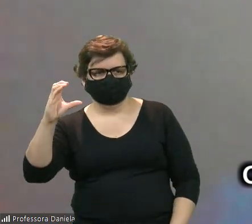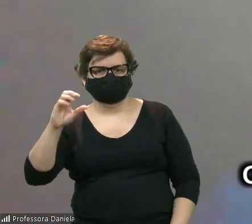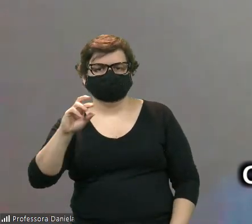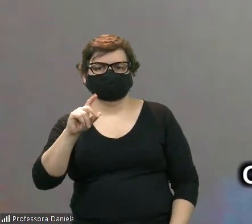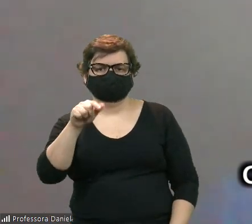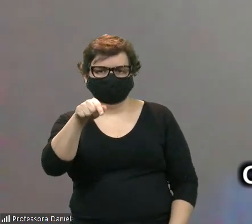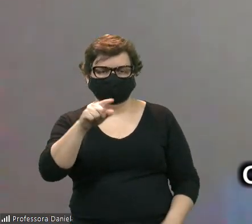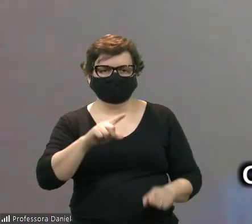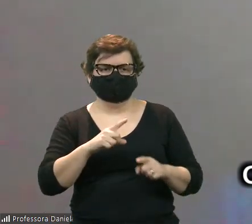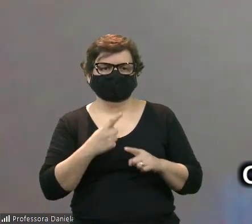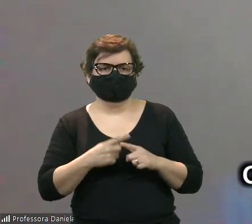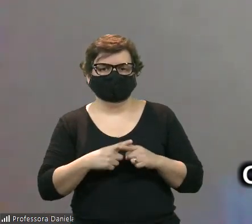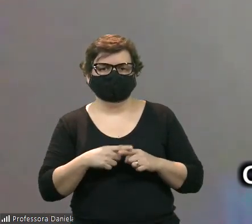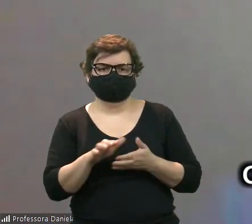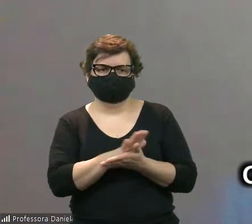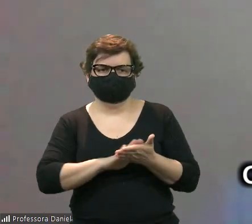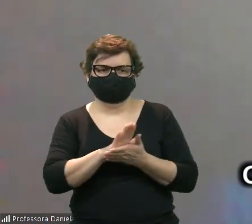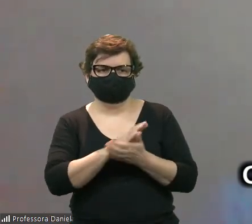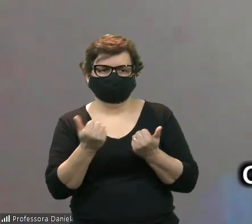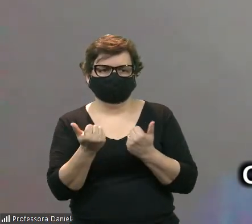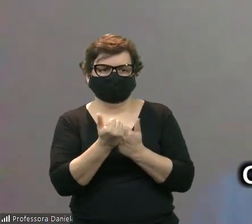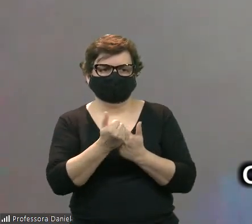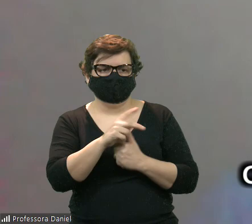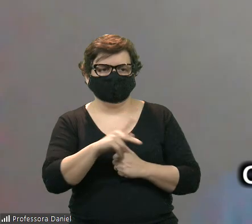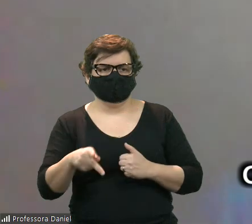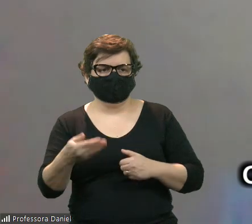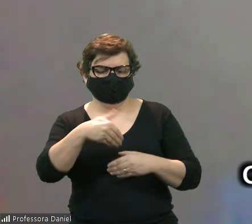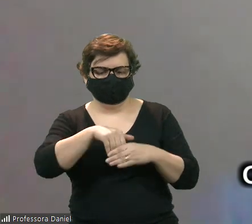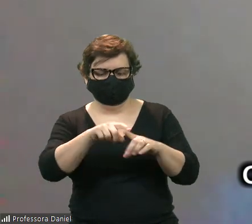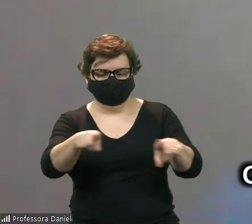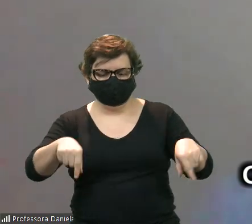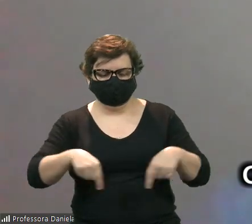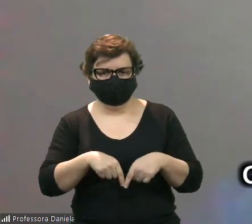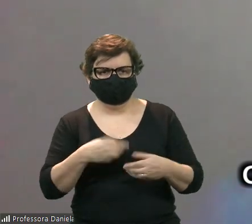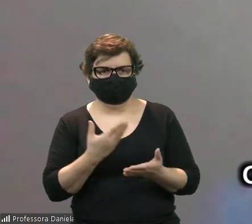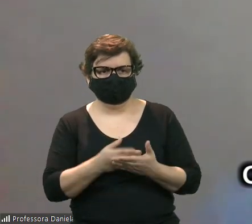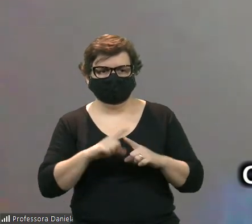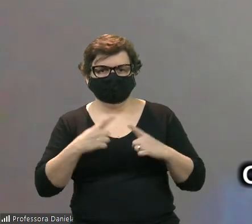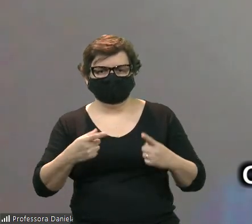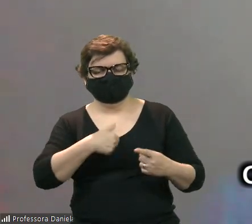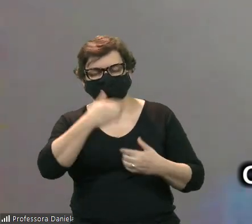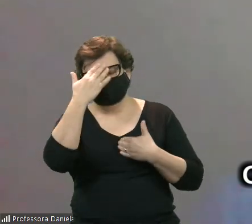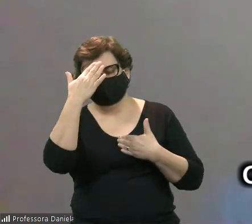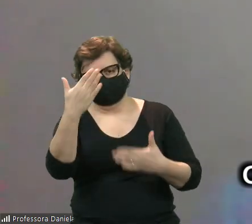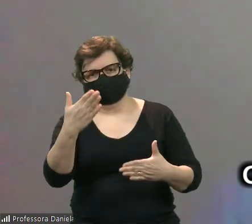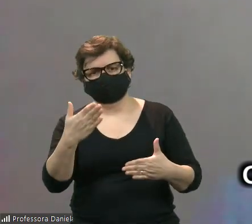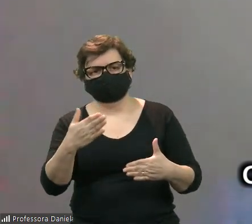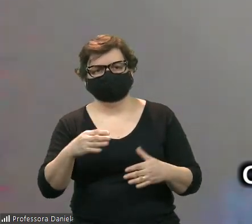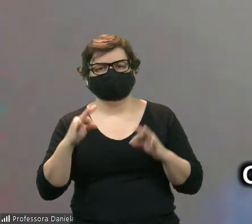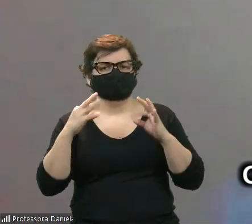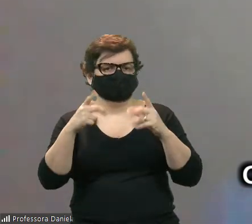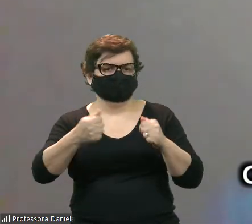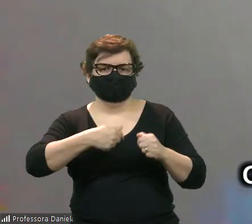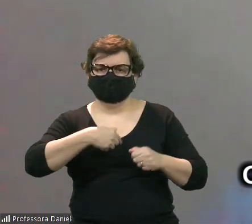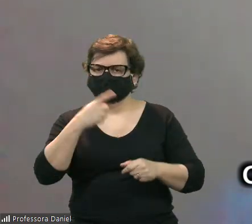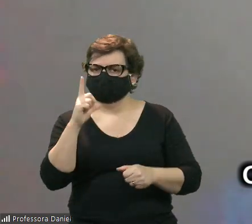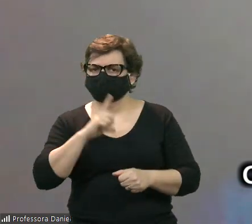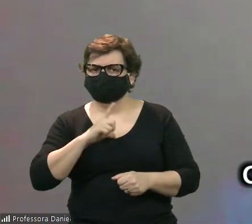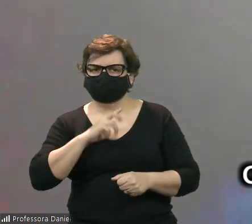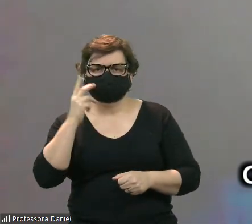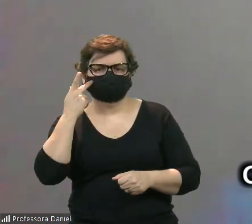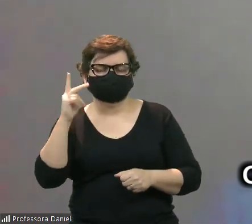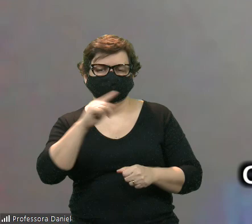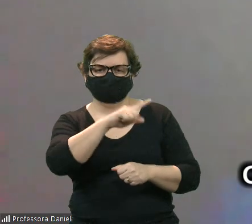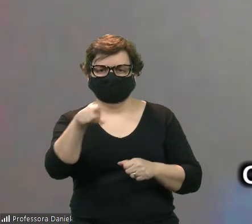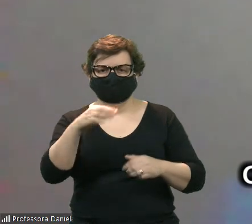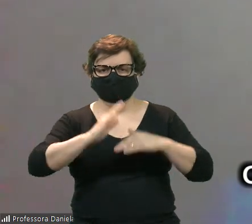de aula, mas aqui eu quero render todo o meu agradecimento e tudo que eu tenho, assim, para esses